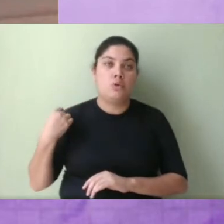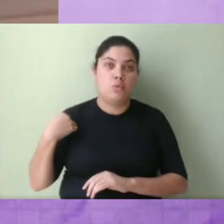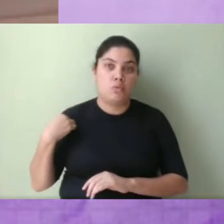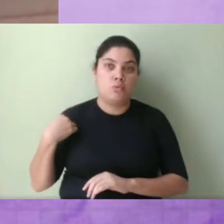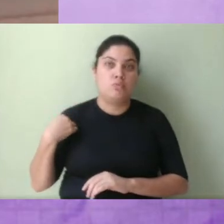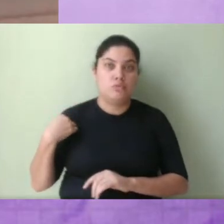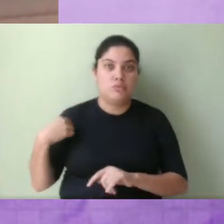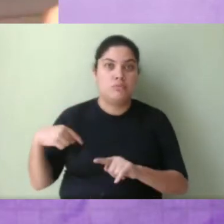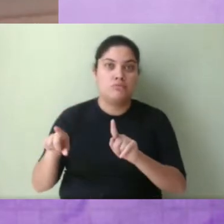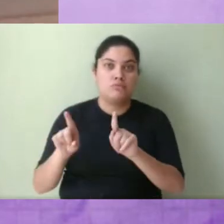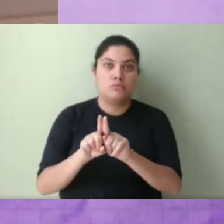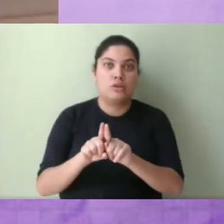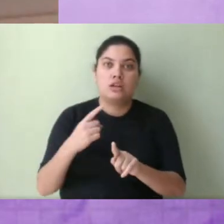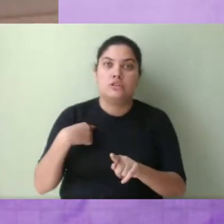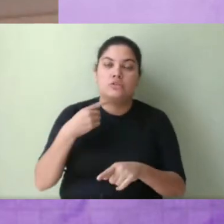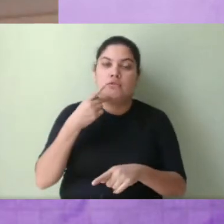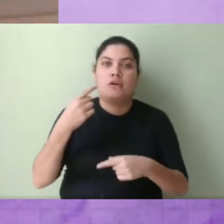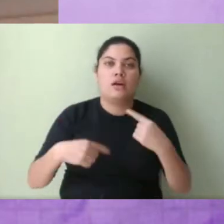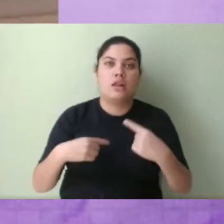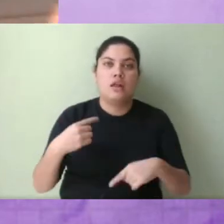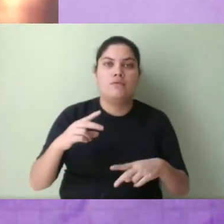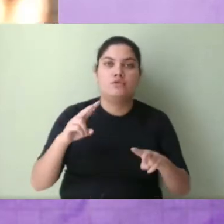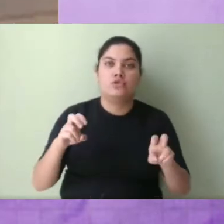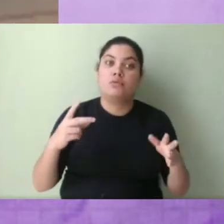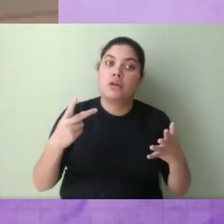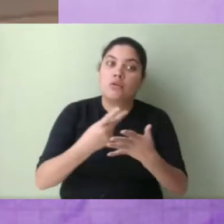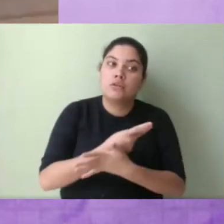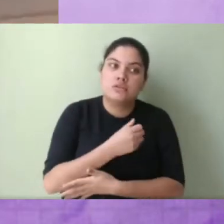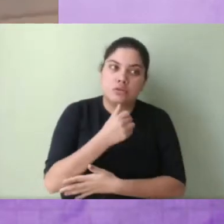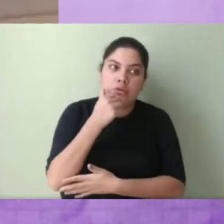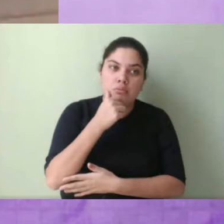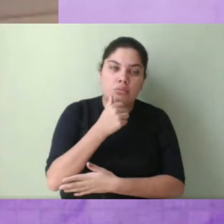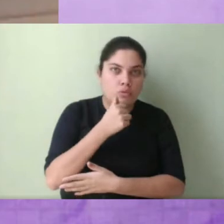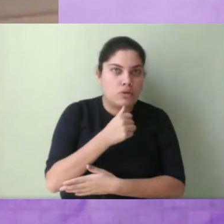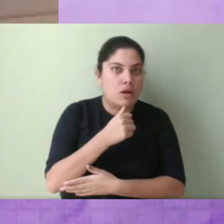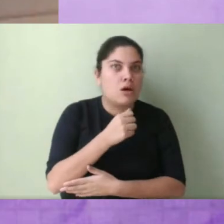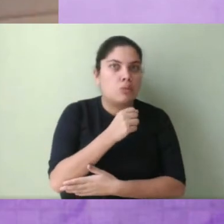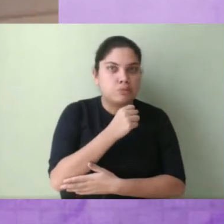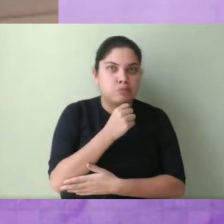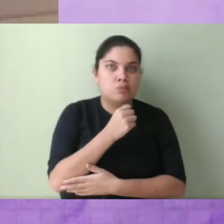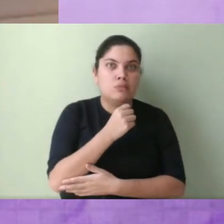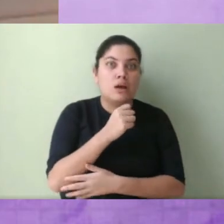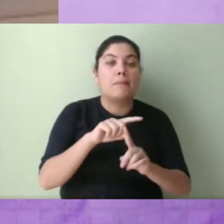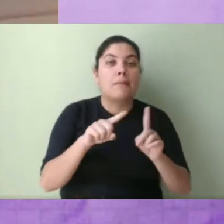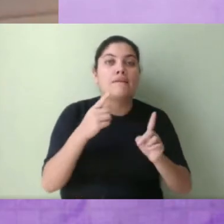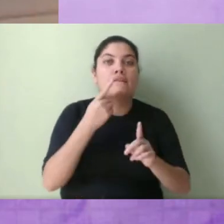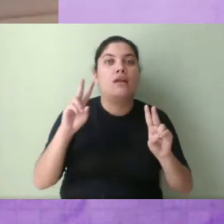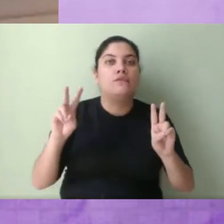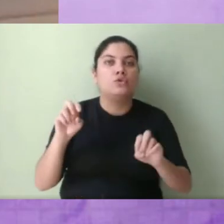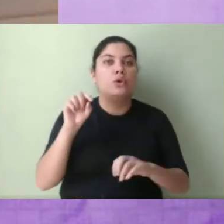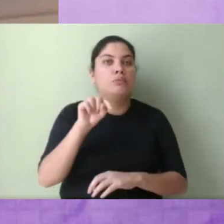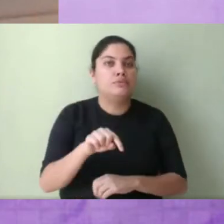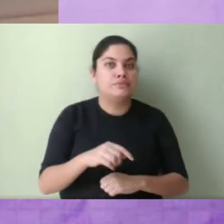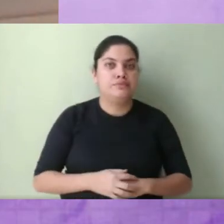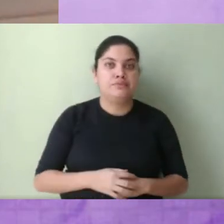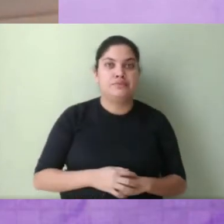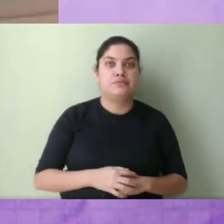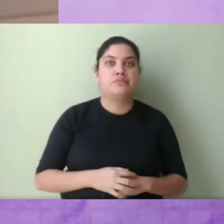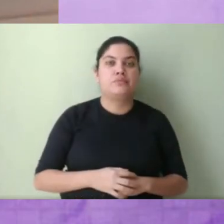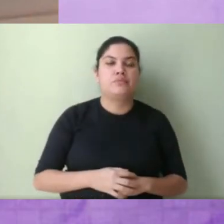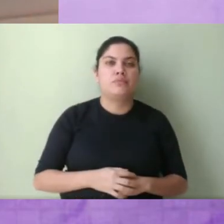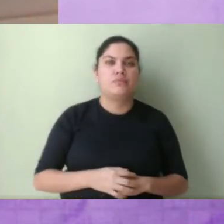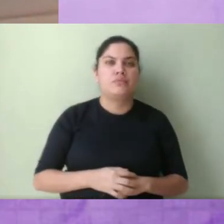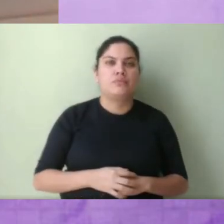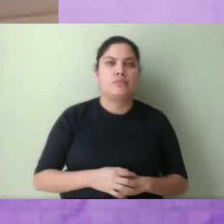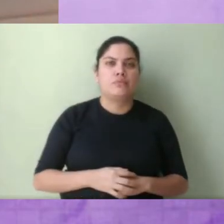cara da faculdade que dava aula de publicidade e propaganda, um advogado e eu, e a gente discutia 3 vieses diferentes daquele assunto. A gente